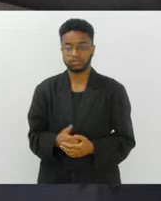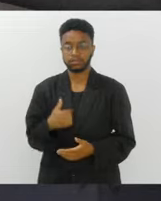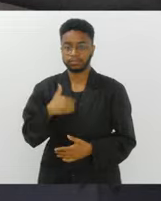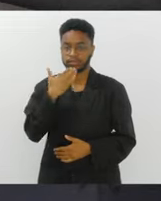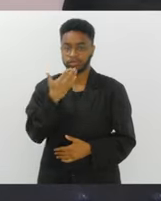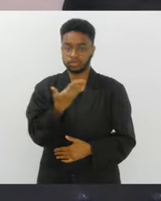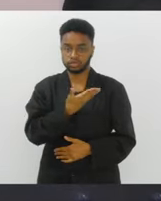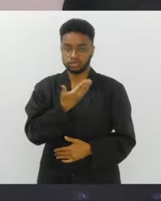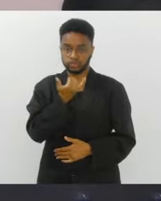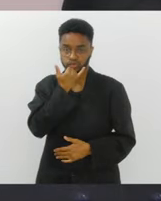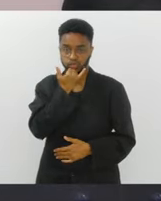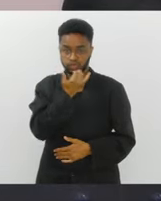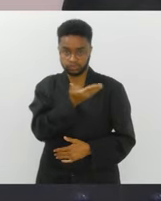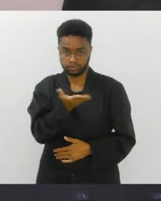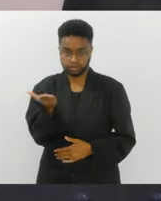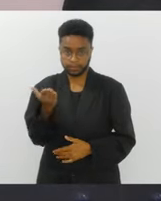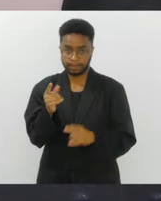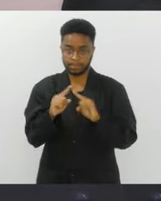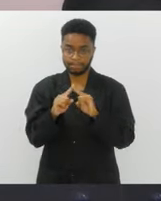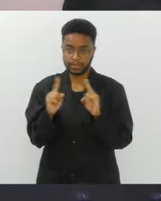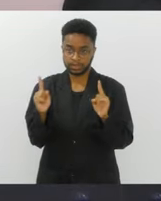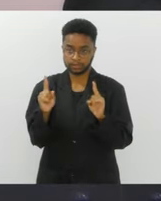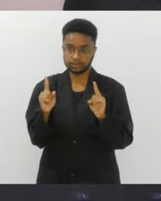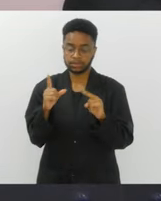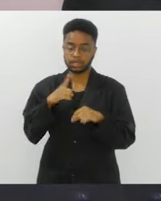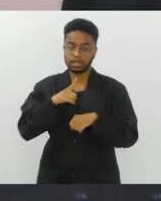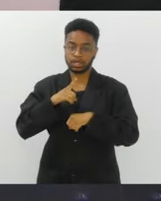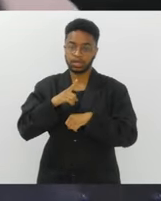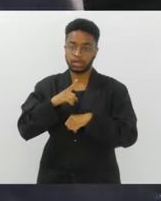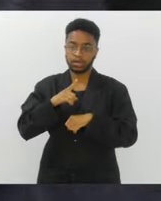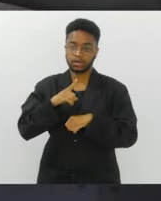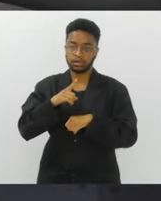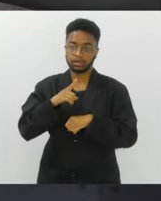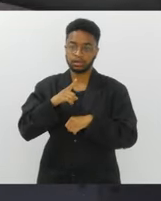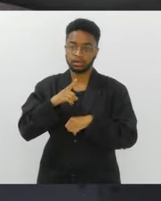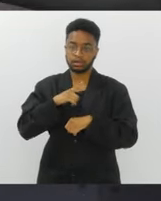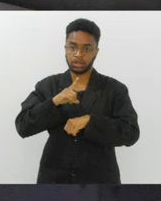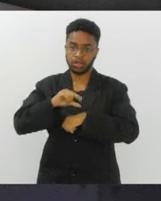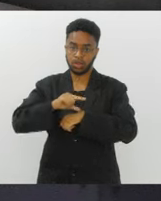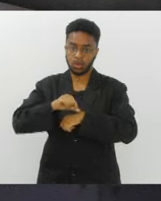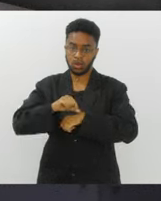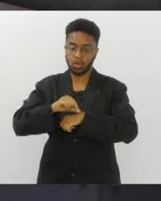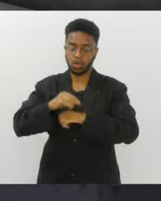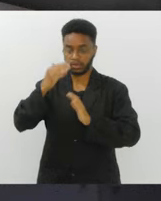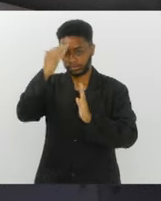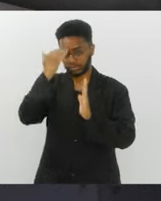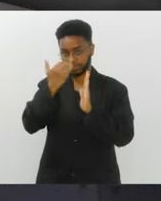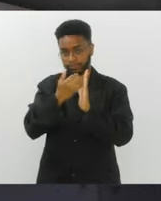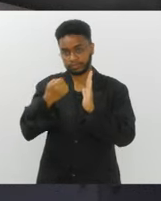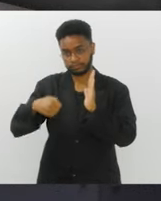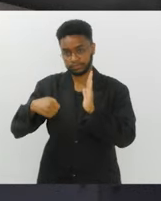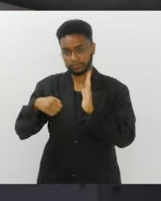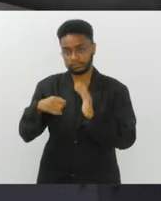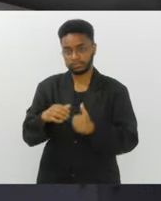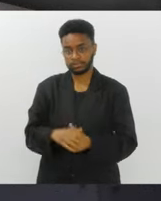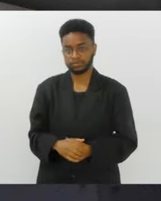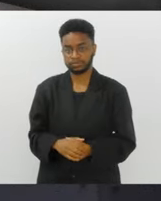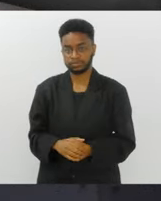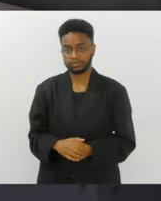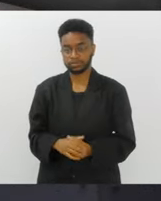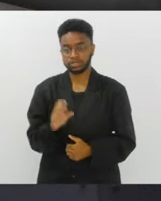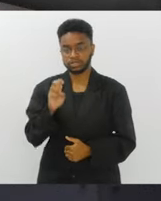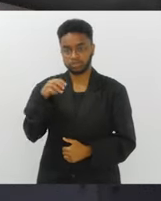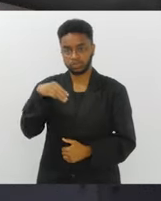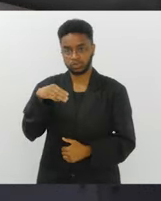aos companheiros, mas nós temos ordem de... Hora regimental para acabar. Licínio, por favor.